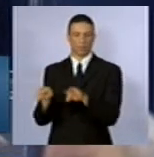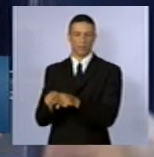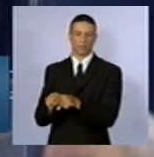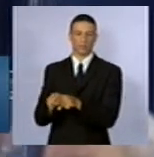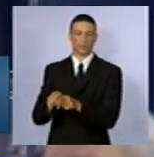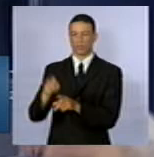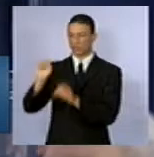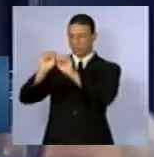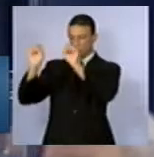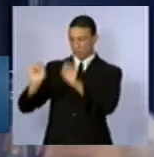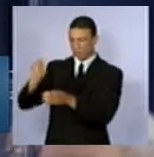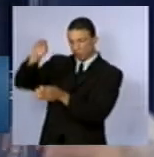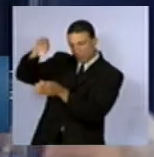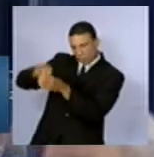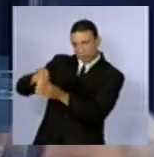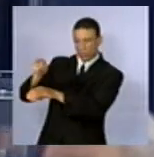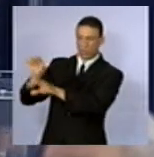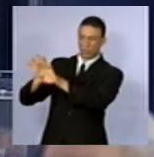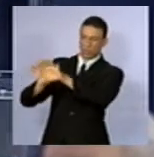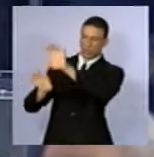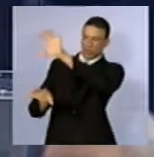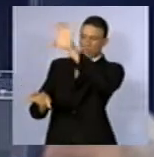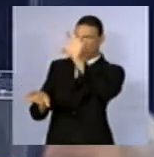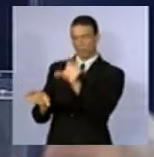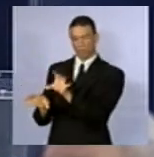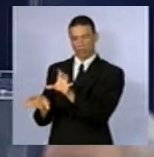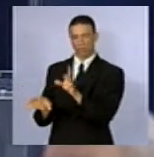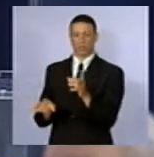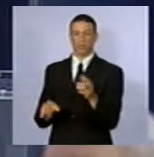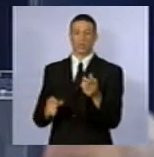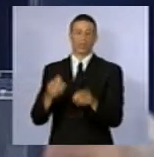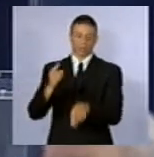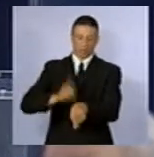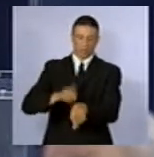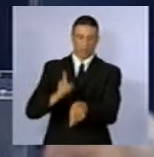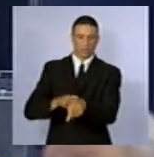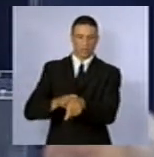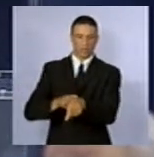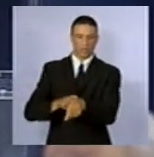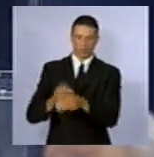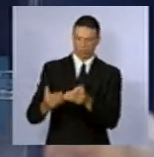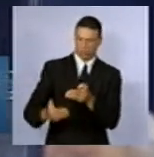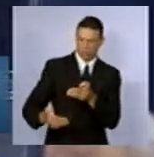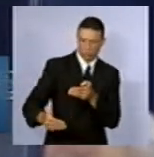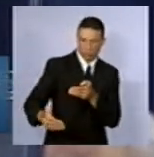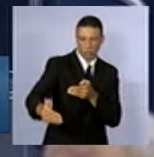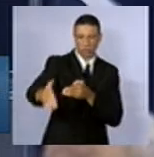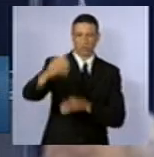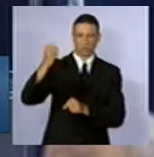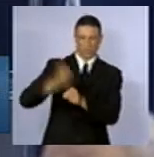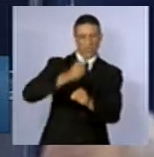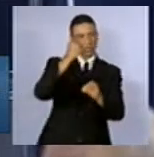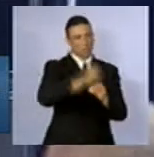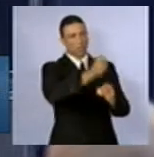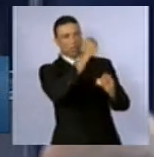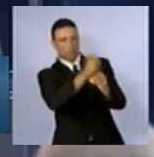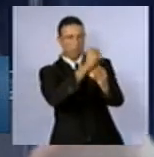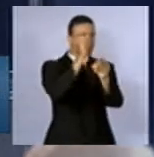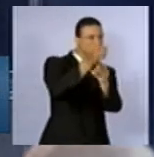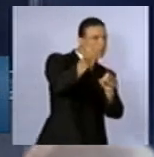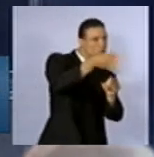sistema Então aquela questão de quanto tempo que isso deveria poderia demorar para